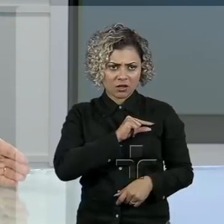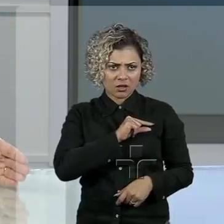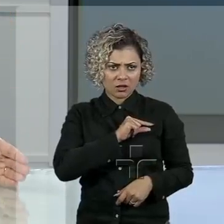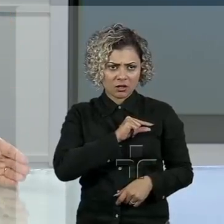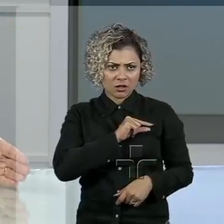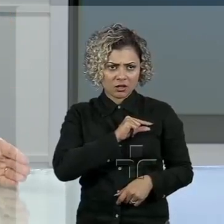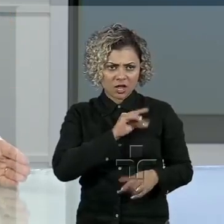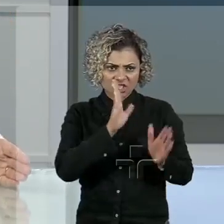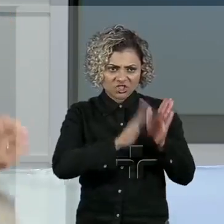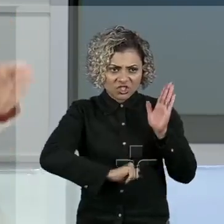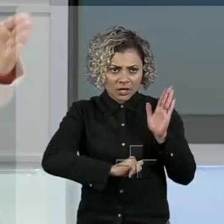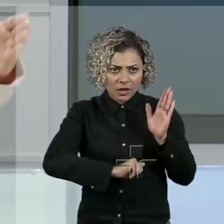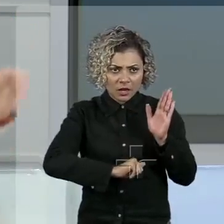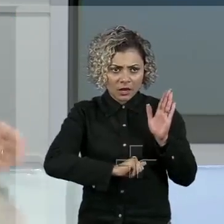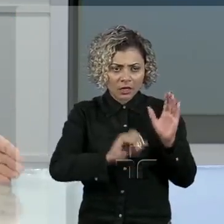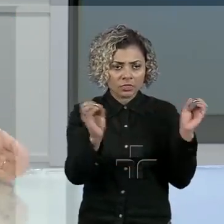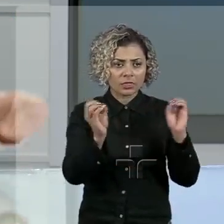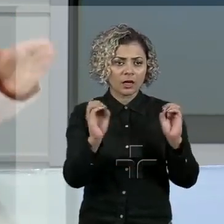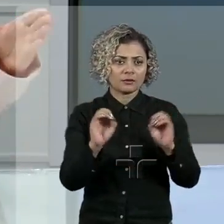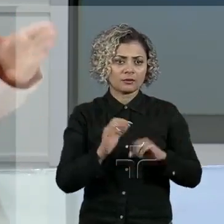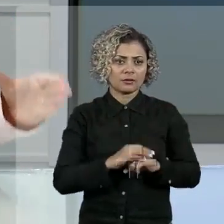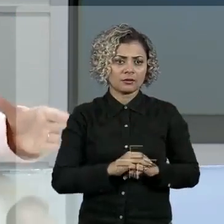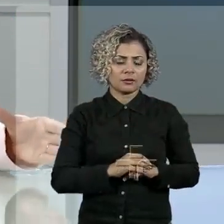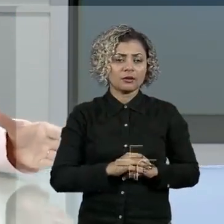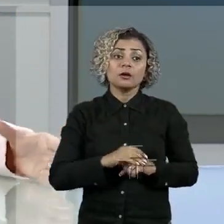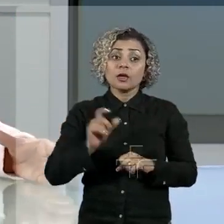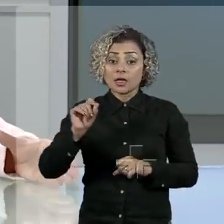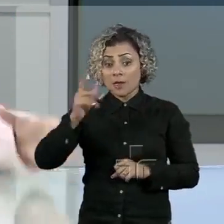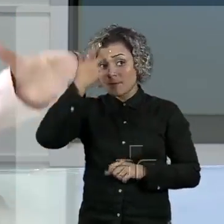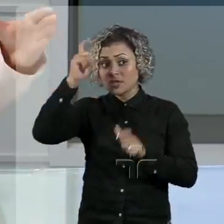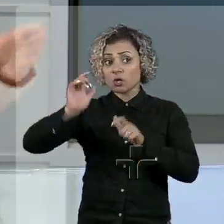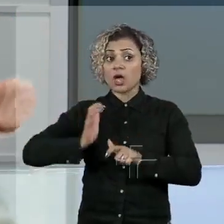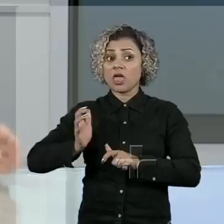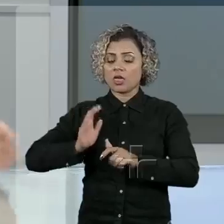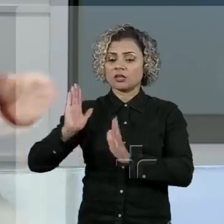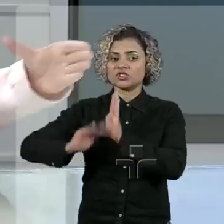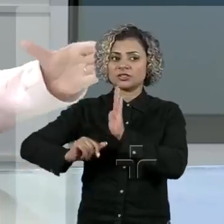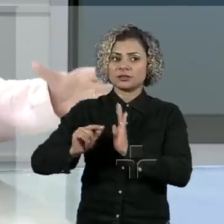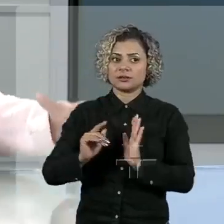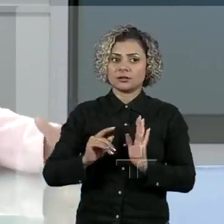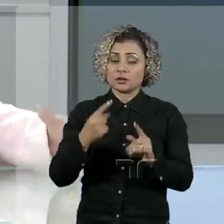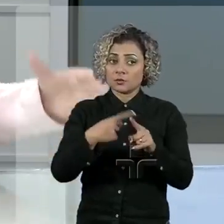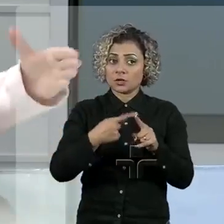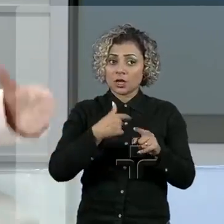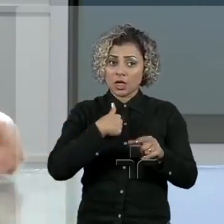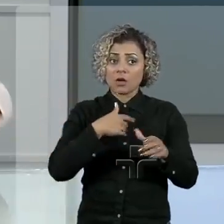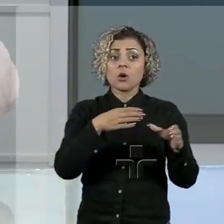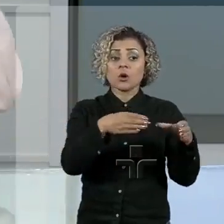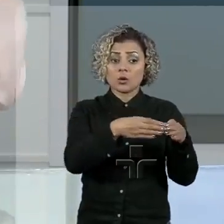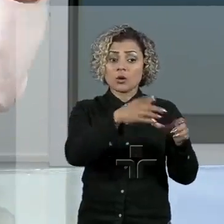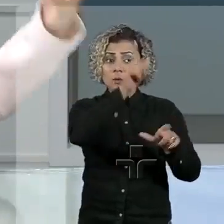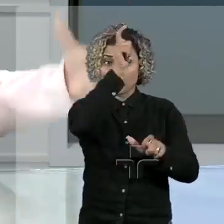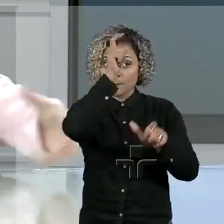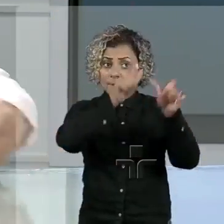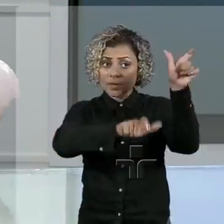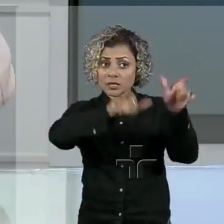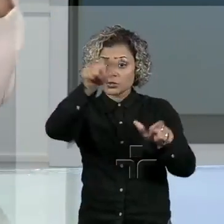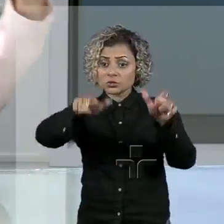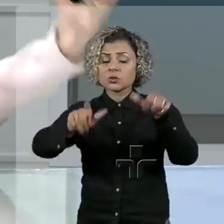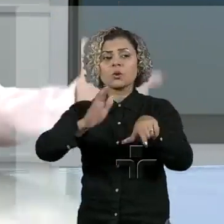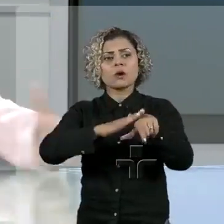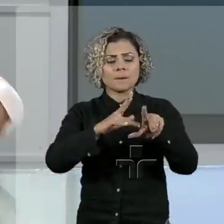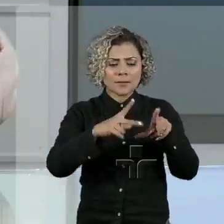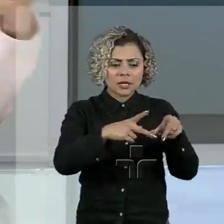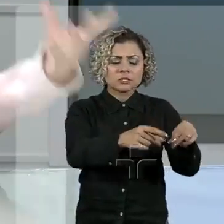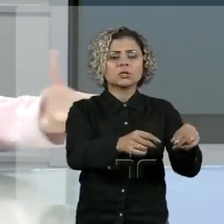quem ganha mais. Porque nós temos um grupo significativo, e aqui não estou falando contrariamente, são pessoas merecedoras,